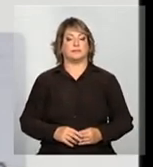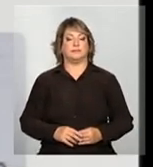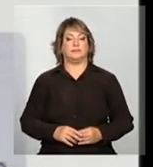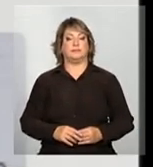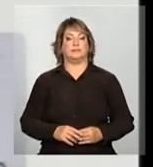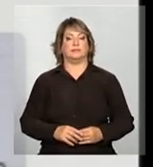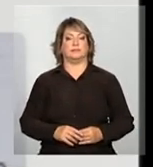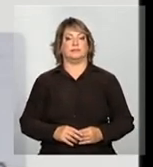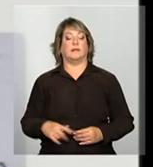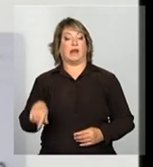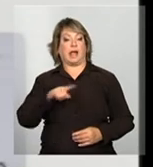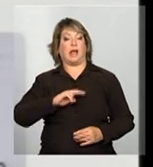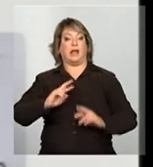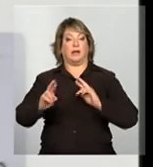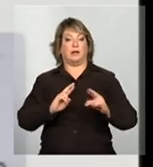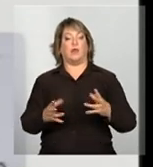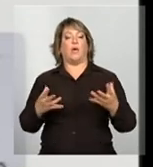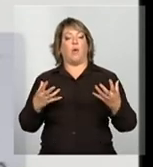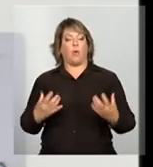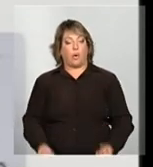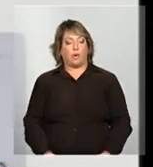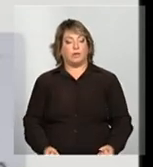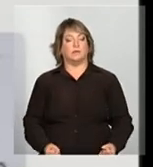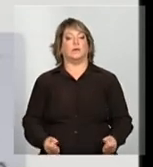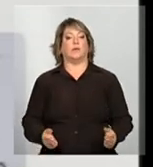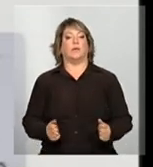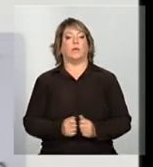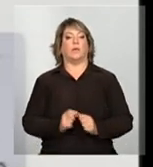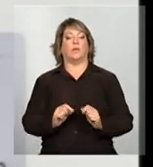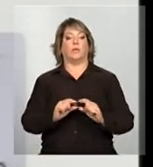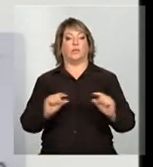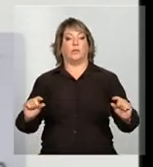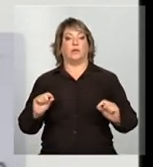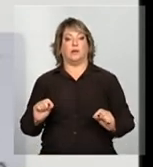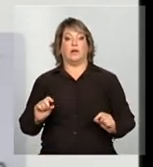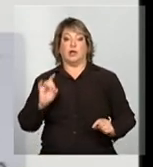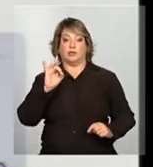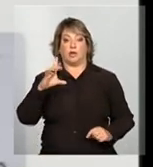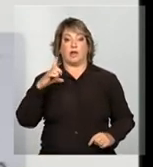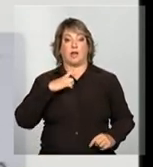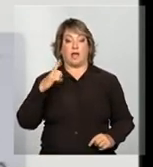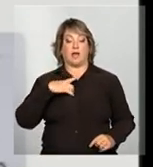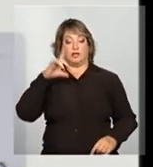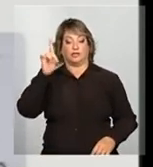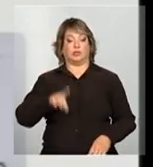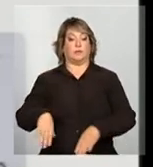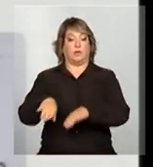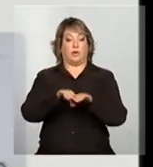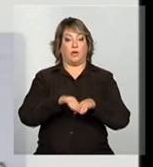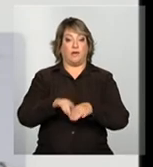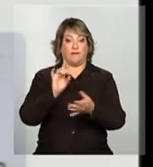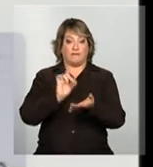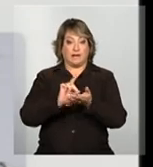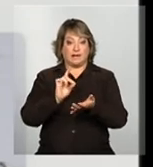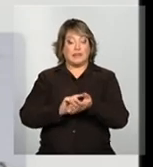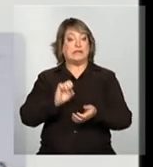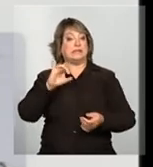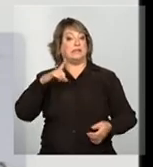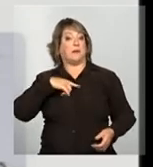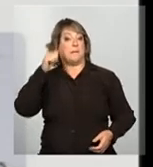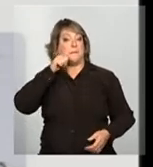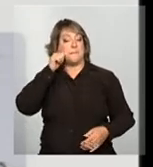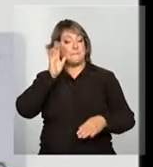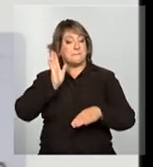responderam a concordância com a seguinte formulação: só há democracia de verdade com a presença de mais